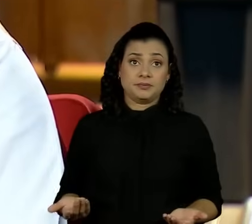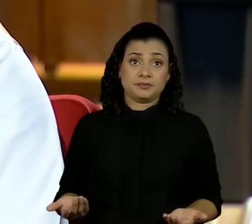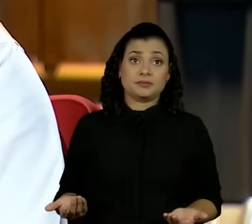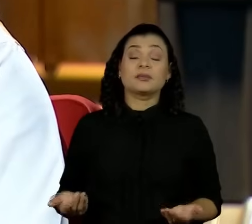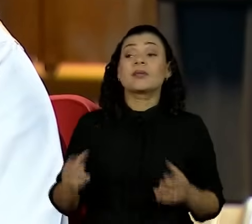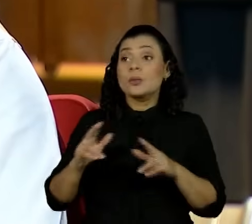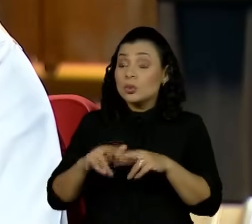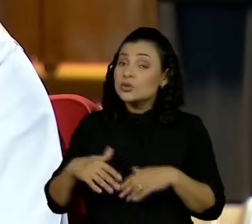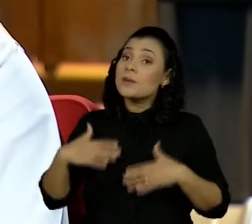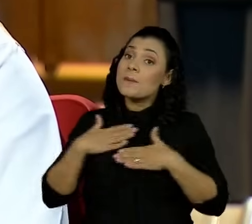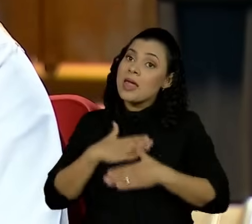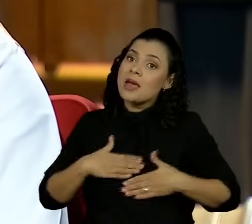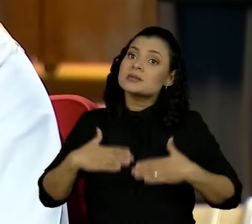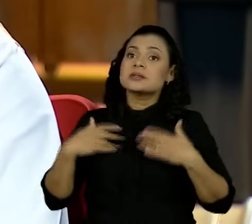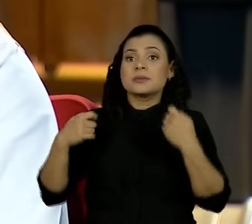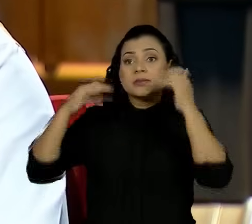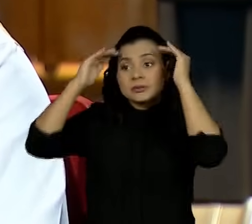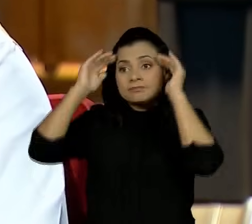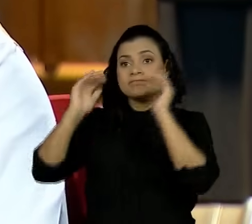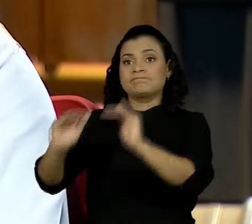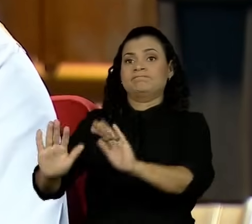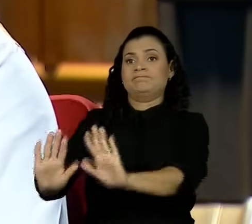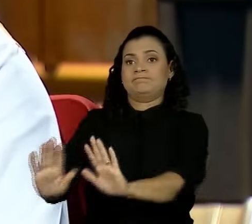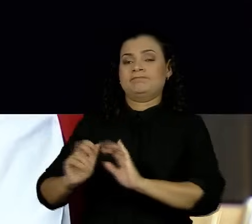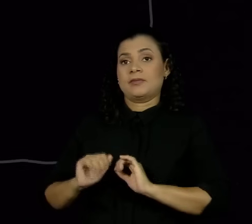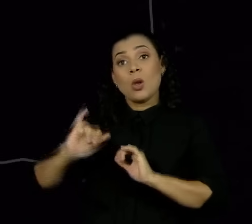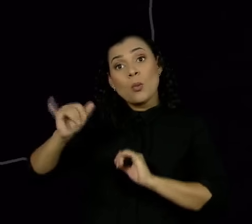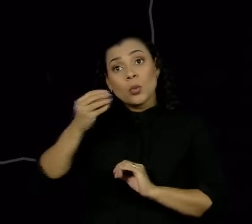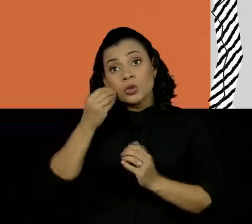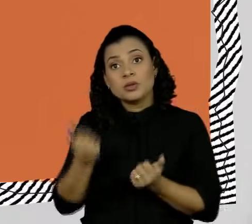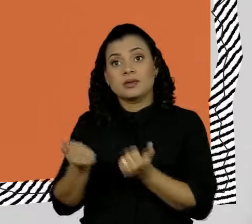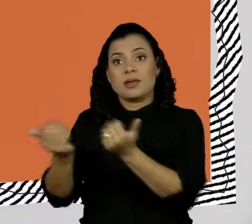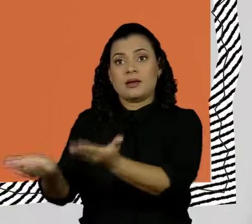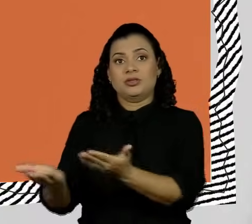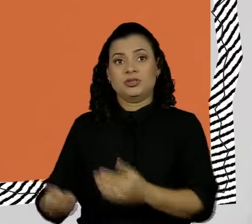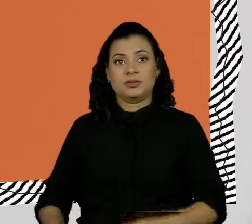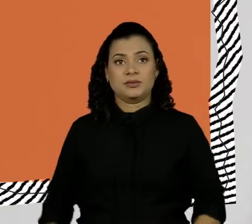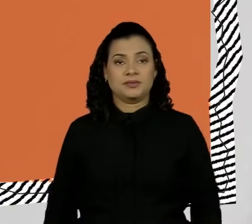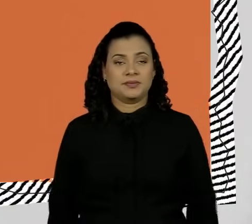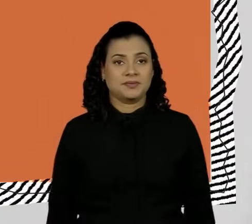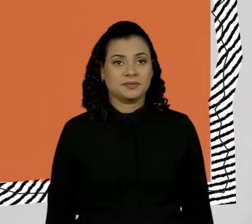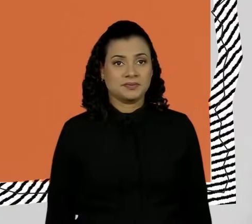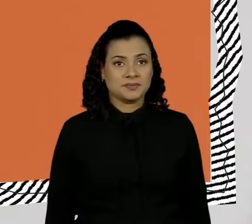às que é um vezes prazer que tem que ser respeitado e oportunizado.